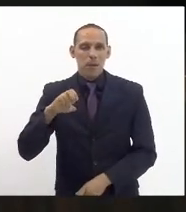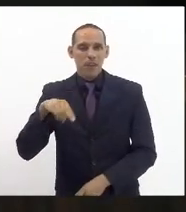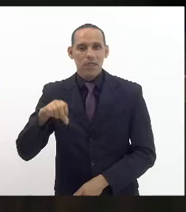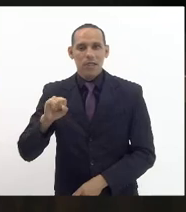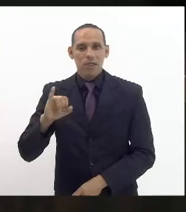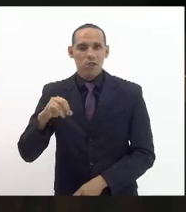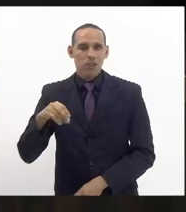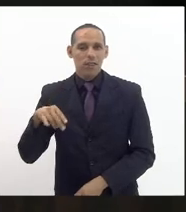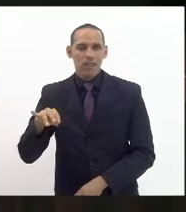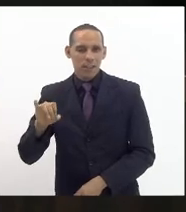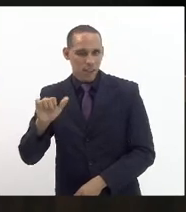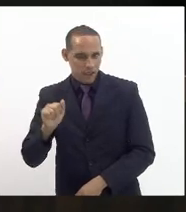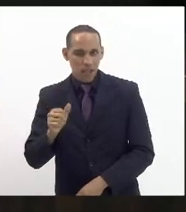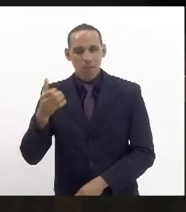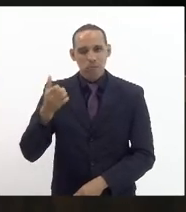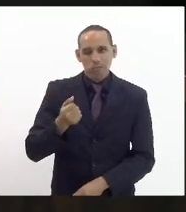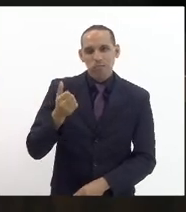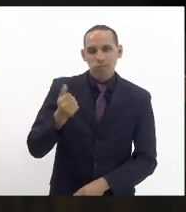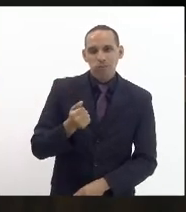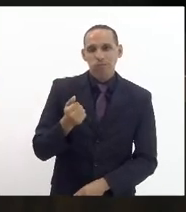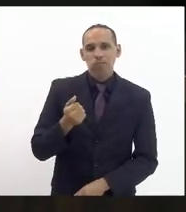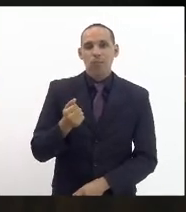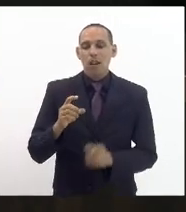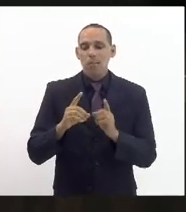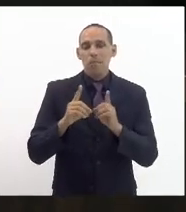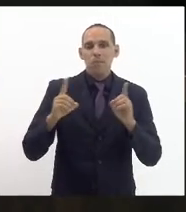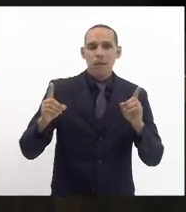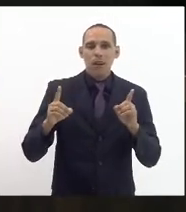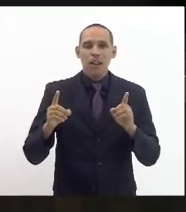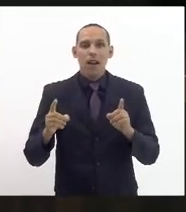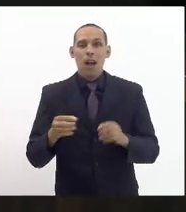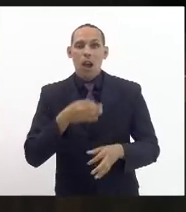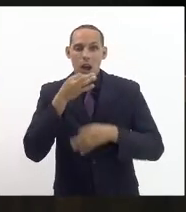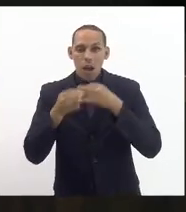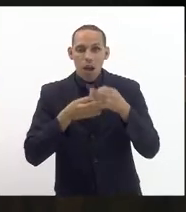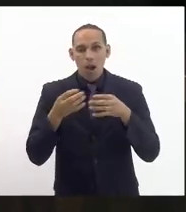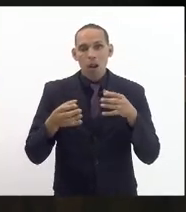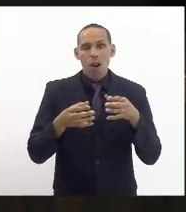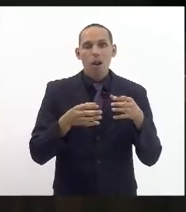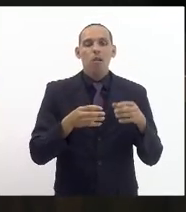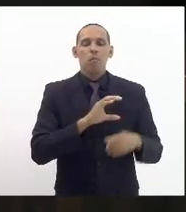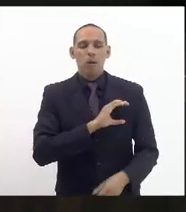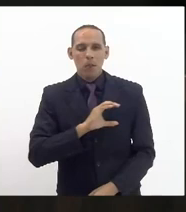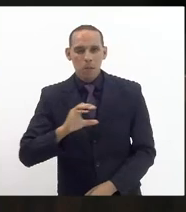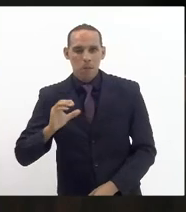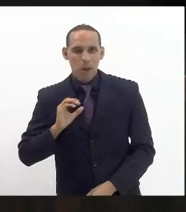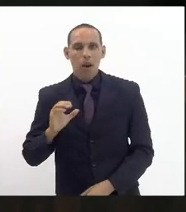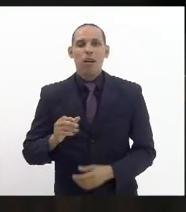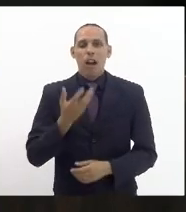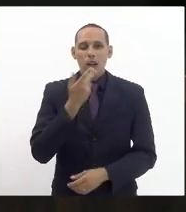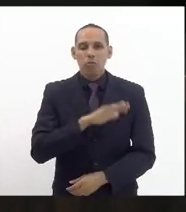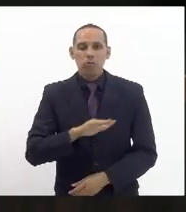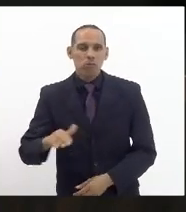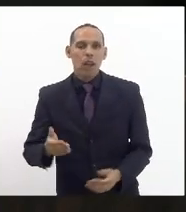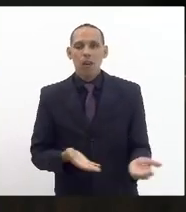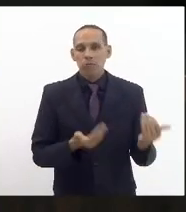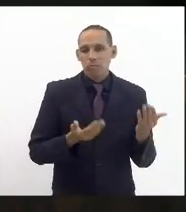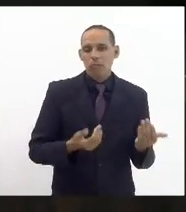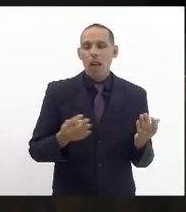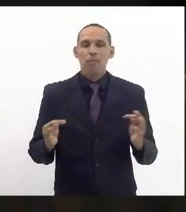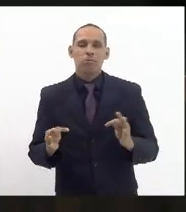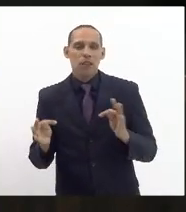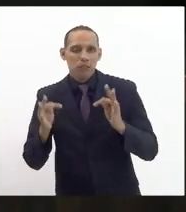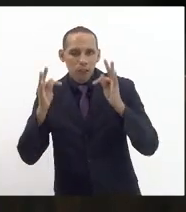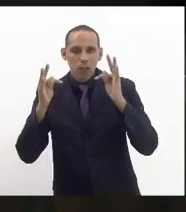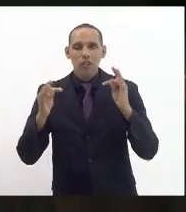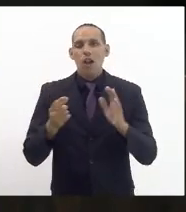Comissão de Constituição e Justiça pela condicionalidade. Servidores públicos, favorável. De assuntos da criança, do adolescente e do idoso, favorável. De ciência e tecnologia,